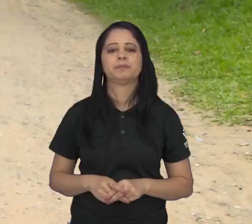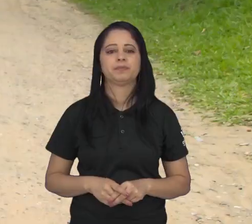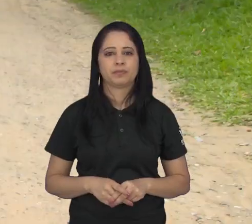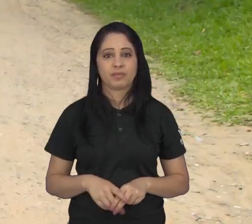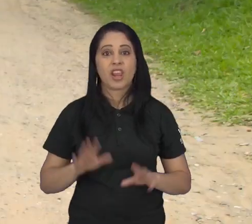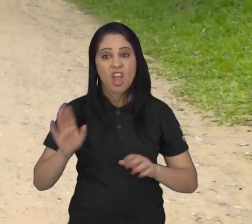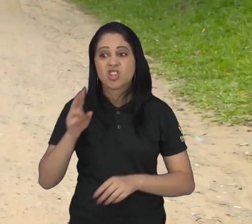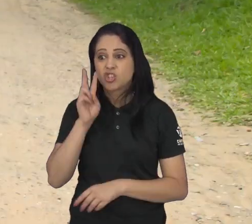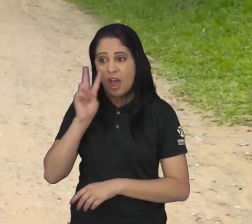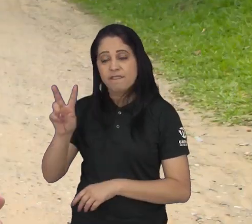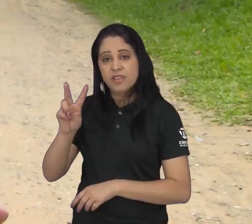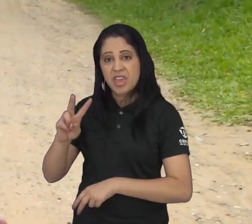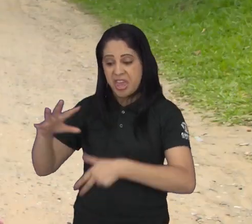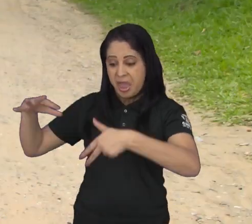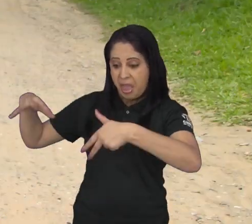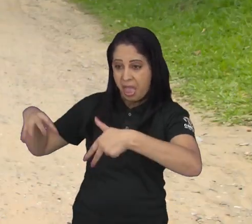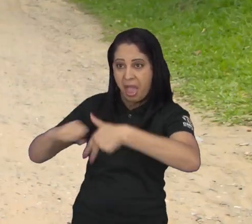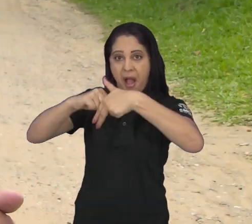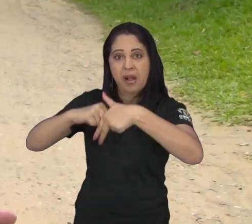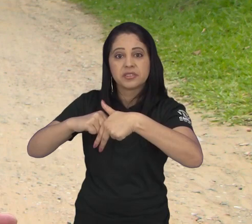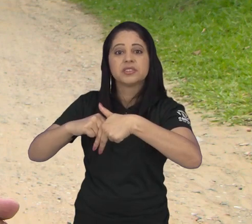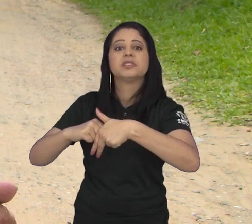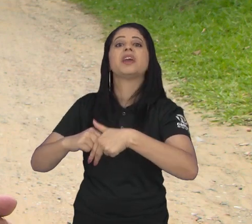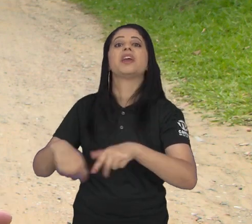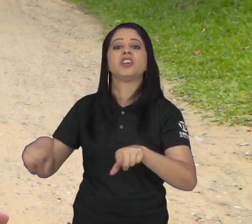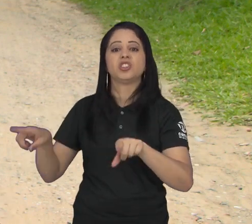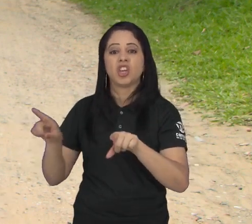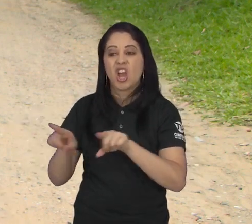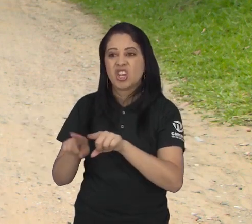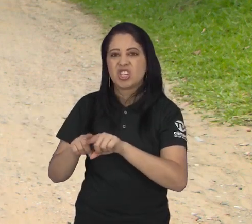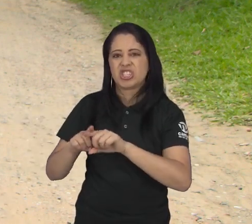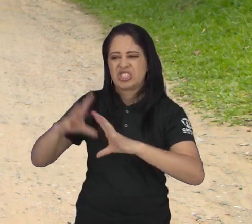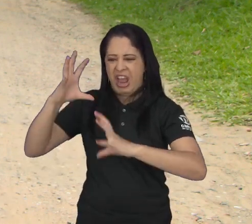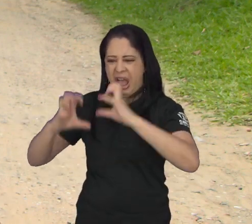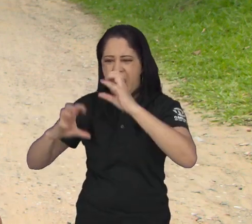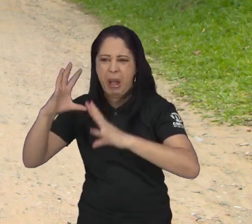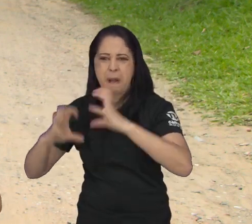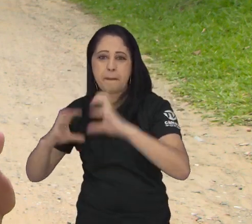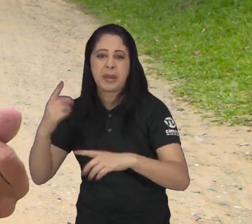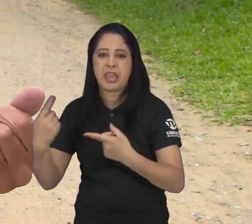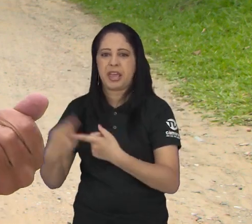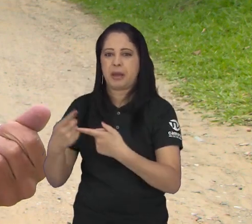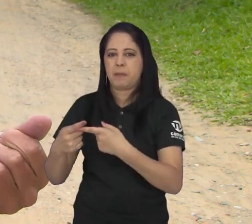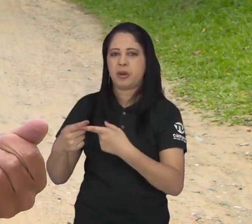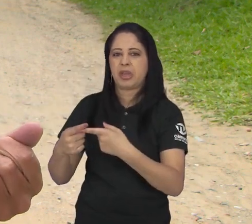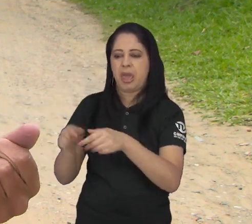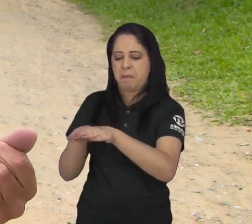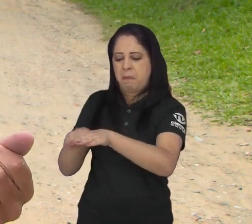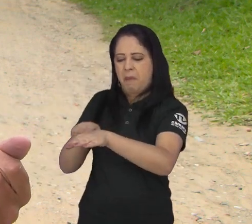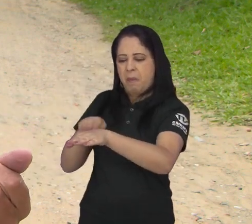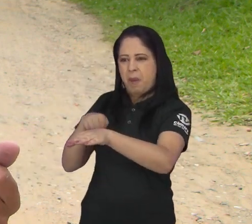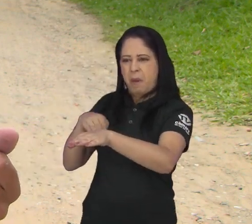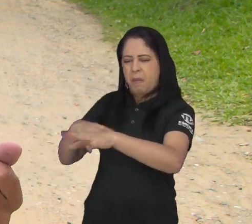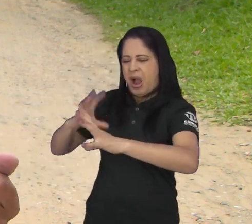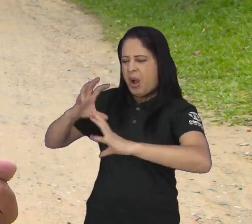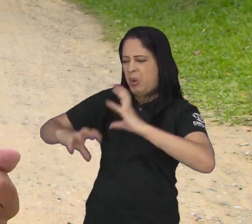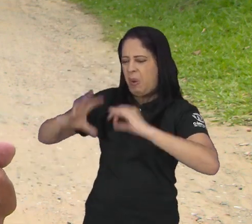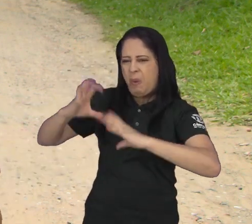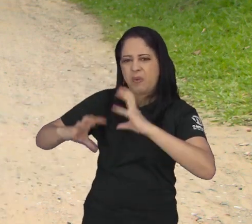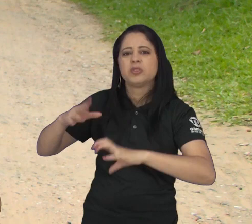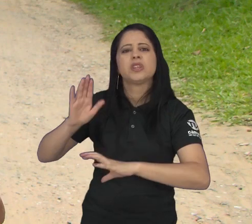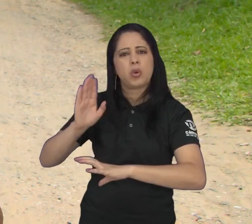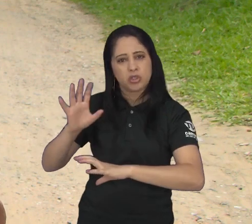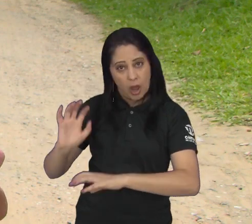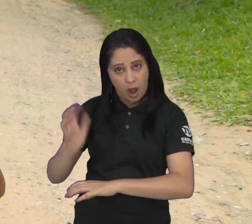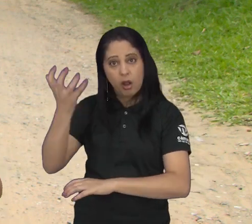né brigas brigas por causa dos carros que fica parado aqui confusões